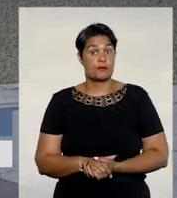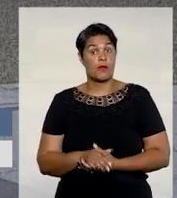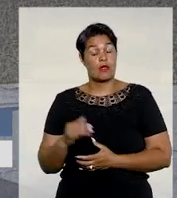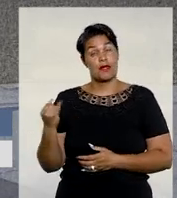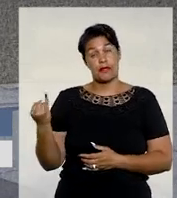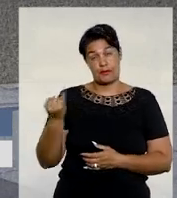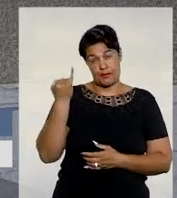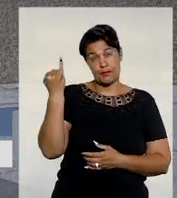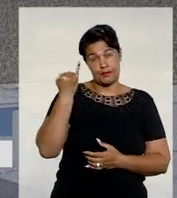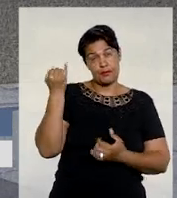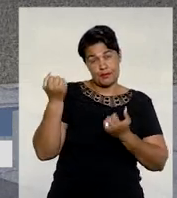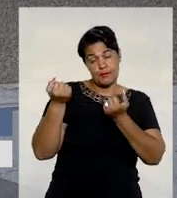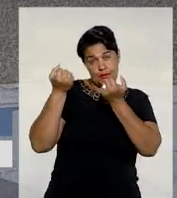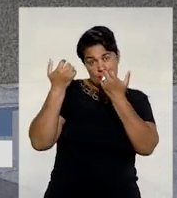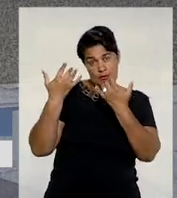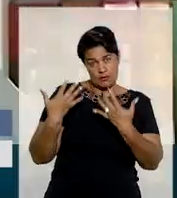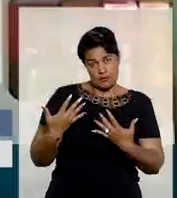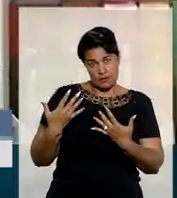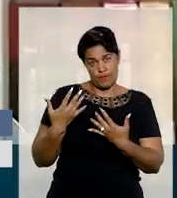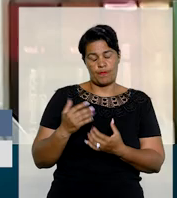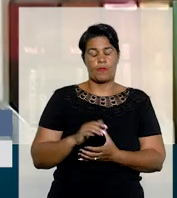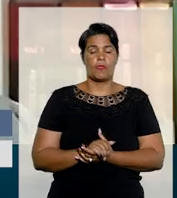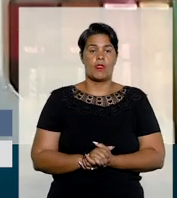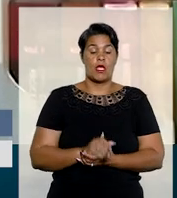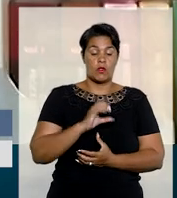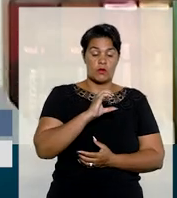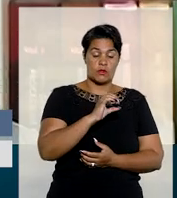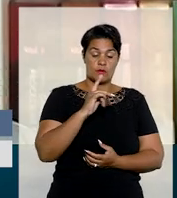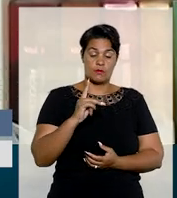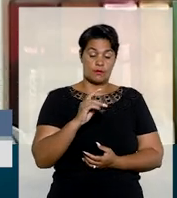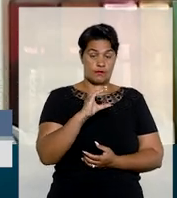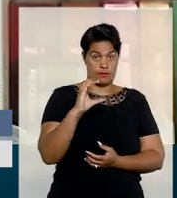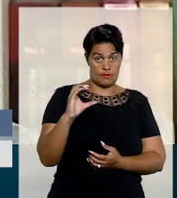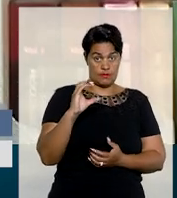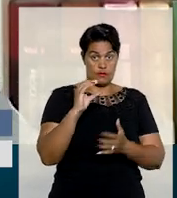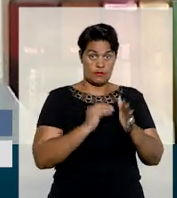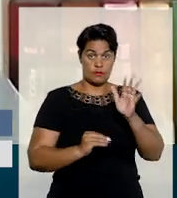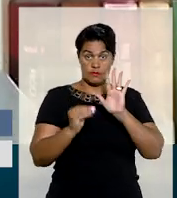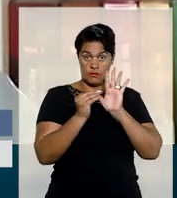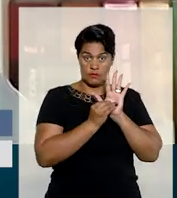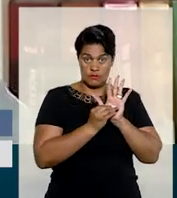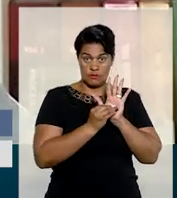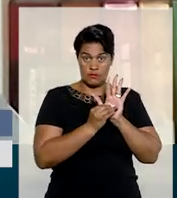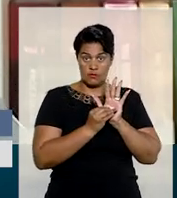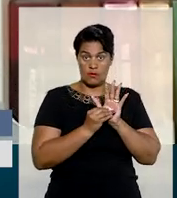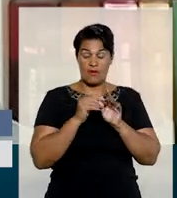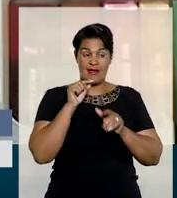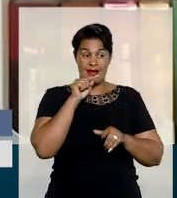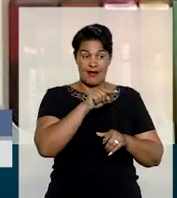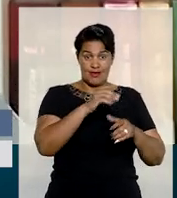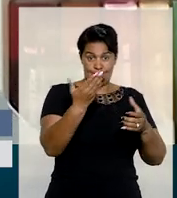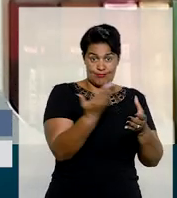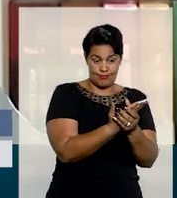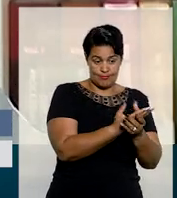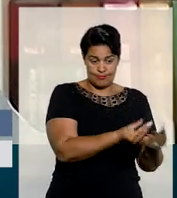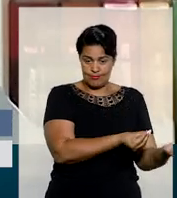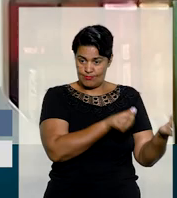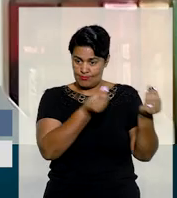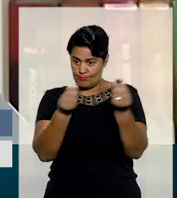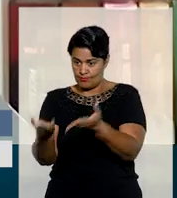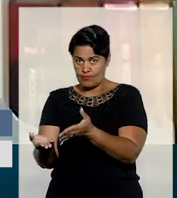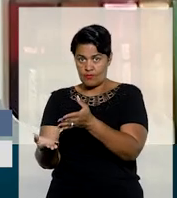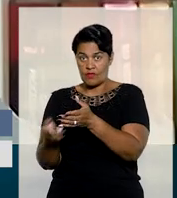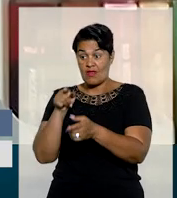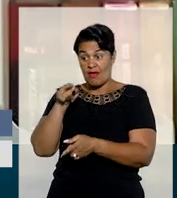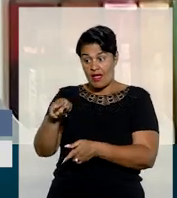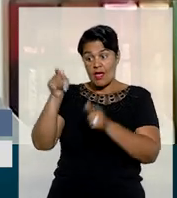Nesse ponto, é importante a gente destacar que o Código de Processo Civil confere à parte contrária, à parte embargada,